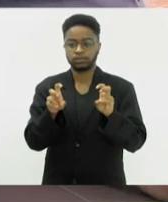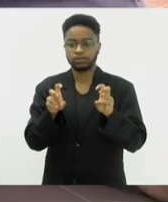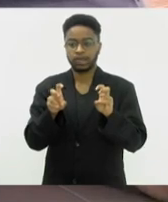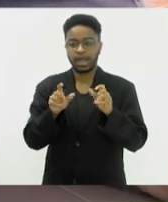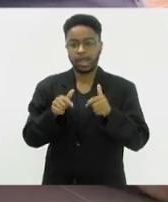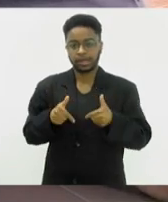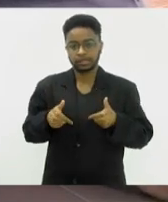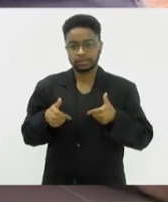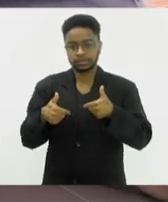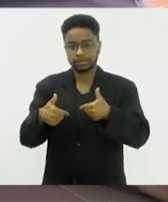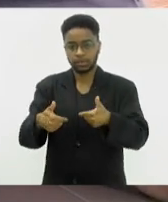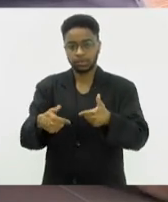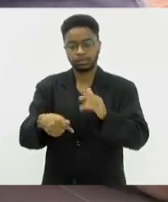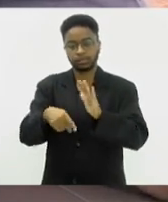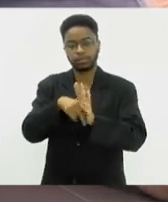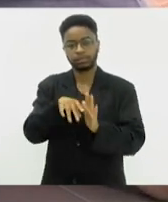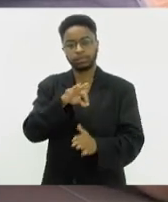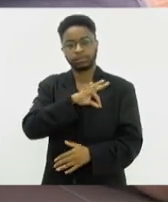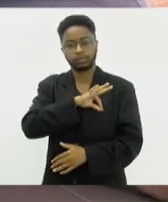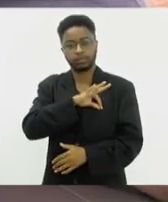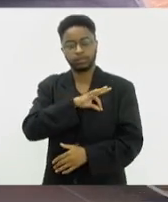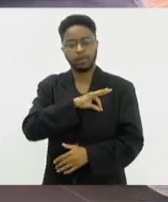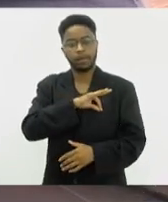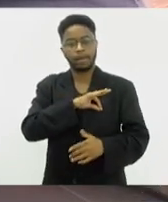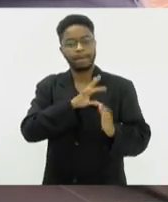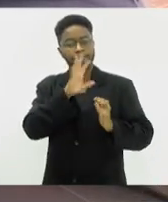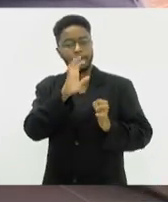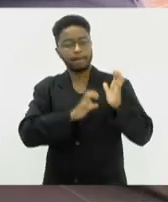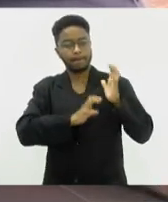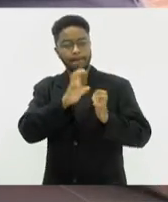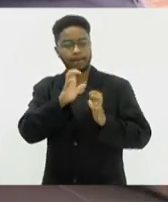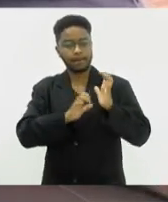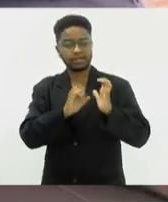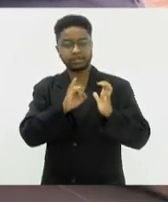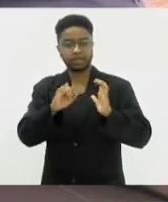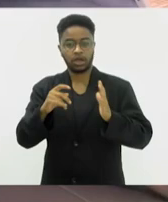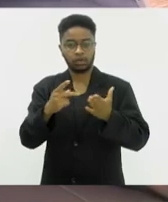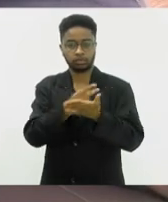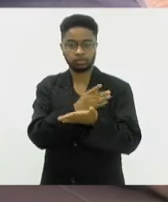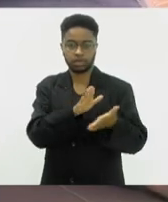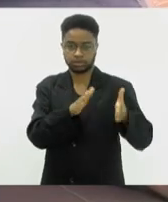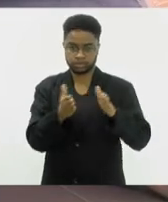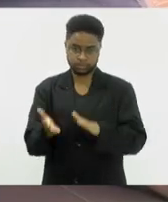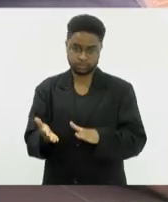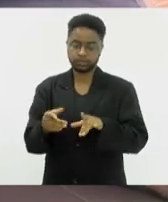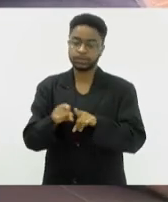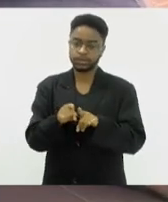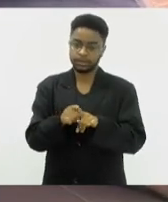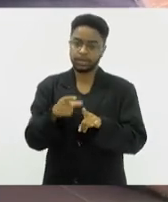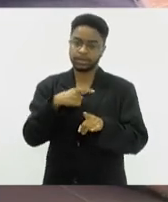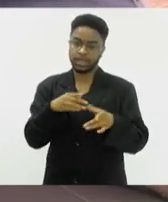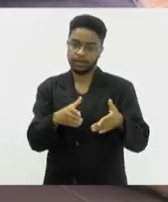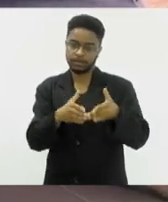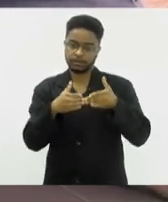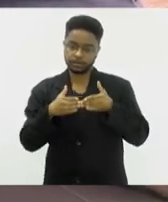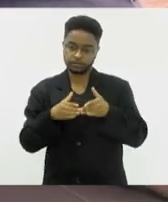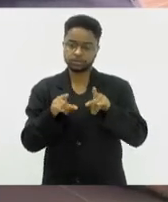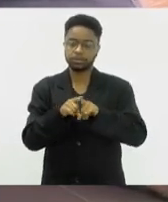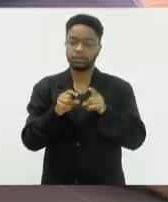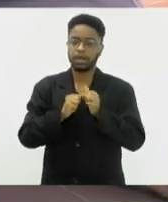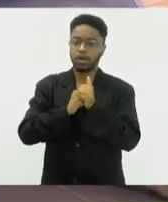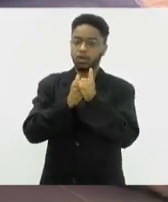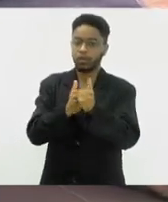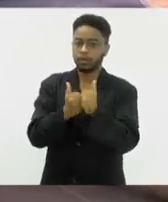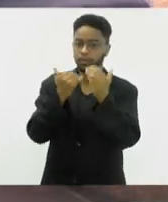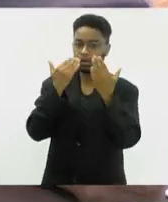ação de policiais em conflitos que originam mortes, inclusive prevê afastamento, acompanhamento